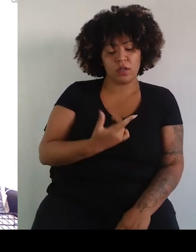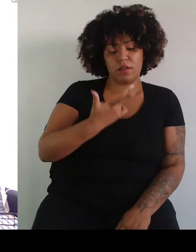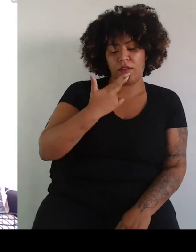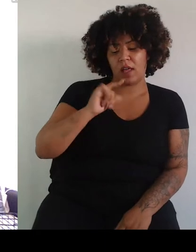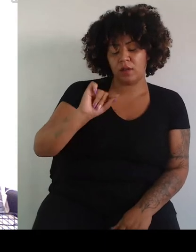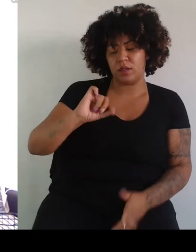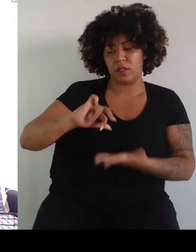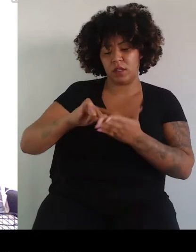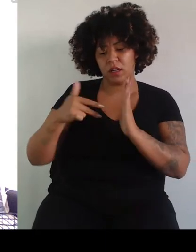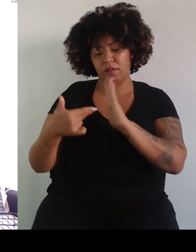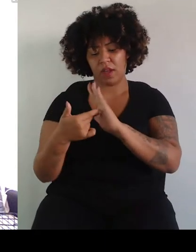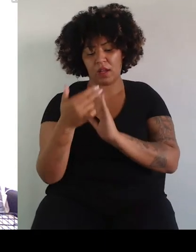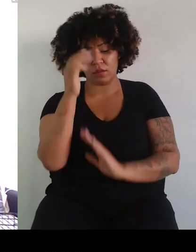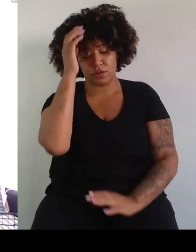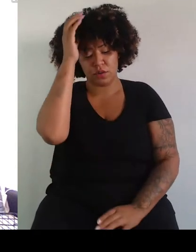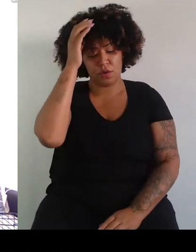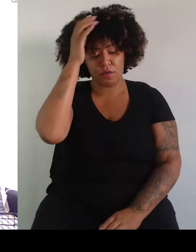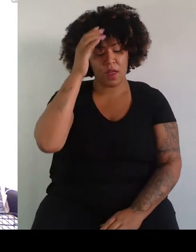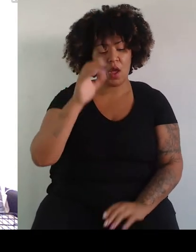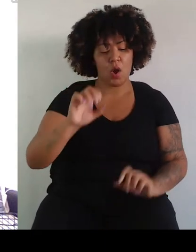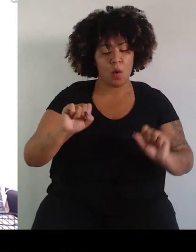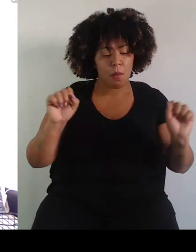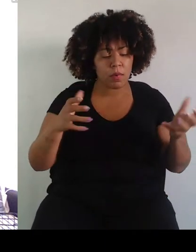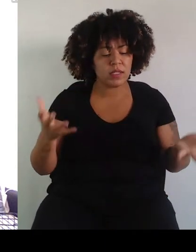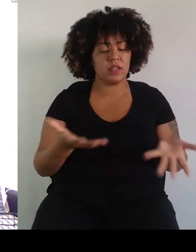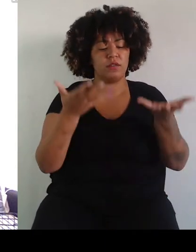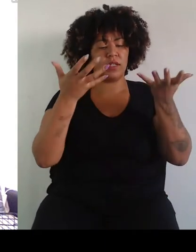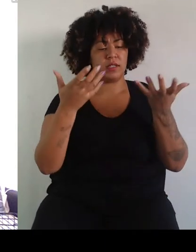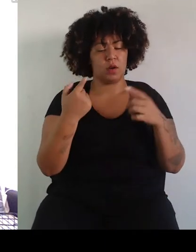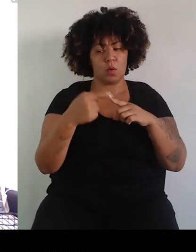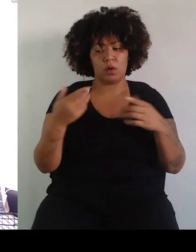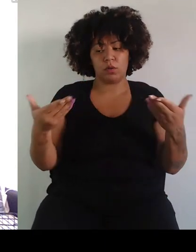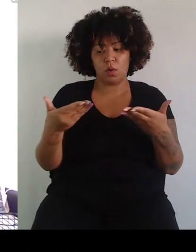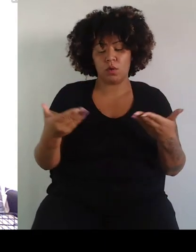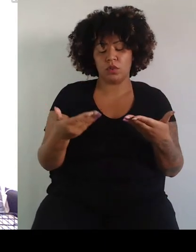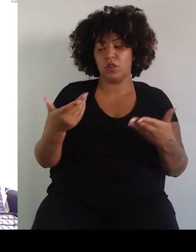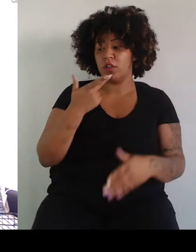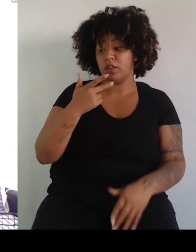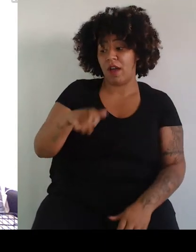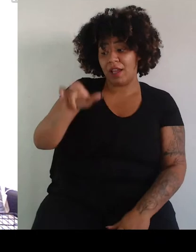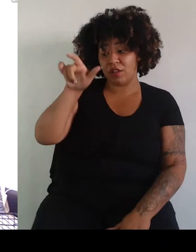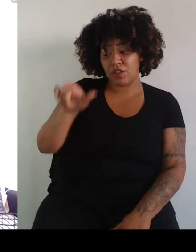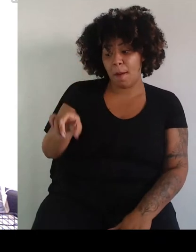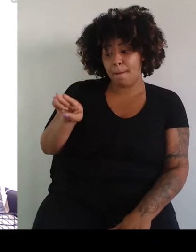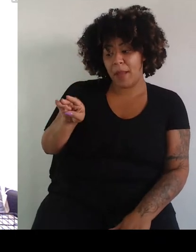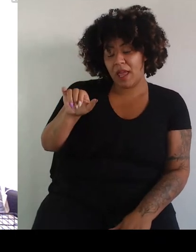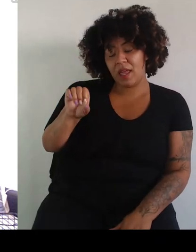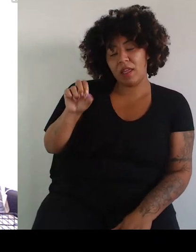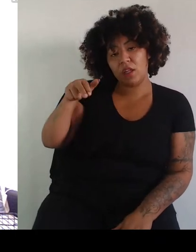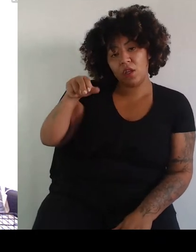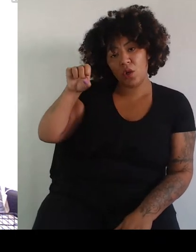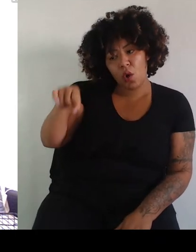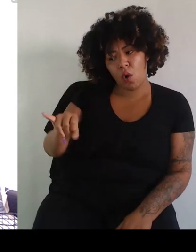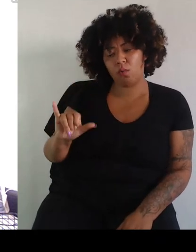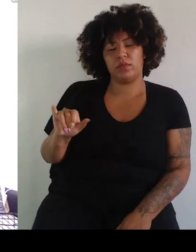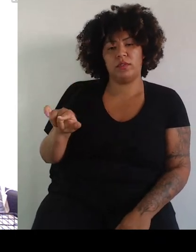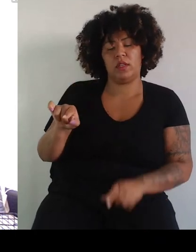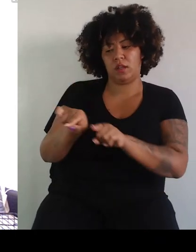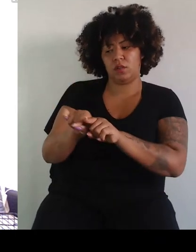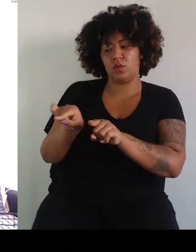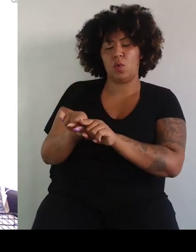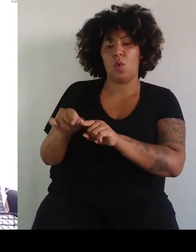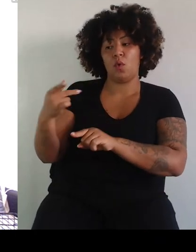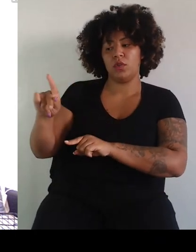consciência o engajamento Quando pensamos em bacon na sua época quando eu escrevi meu primeiro trabalho homossexualidade